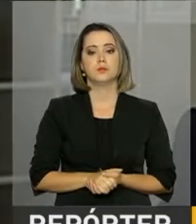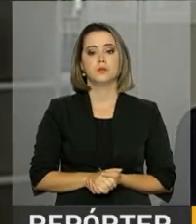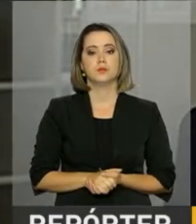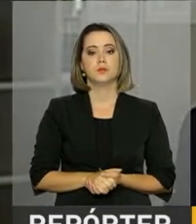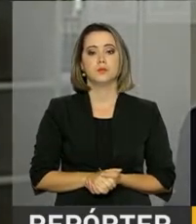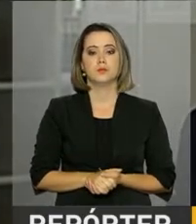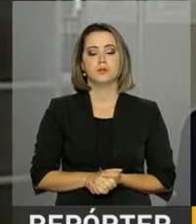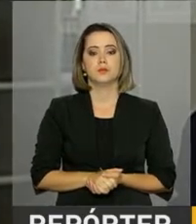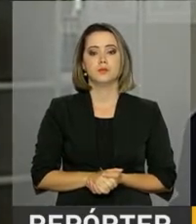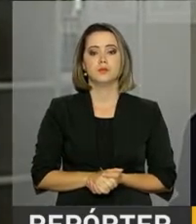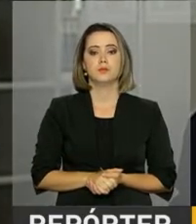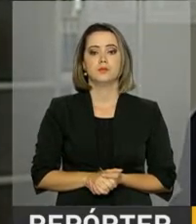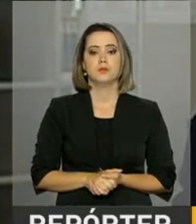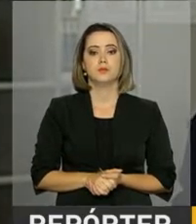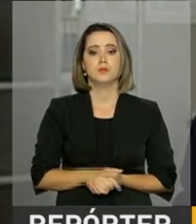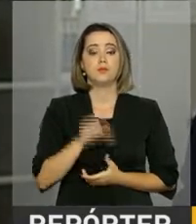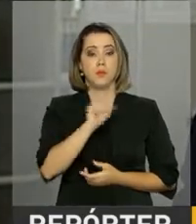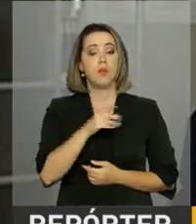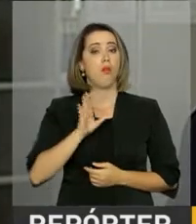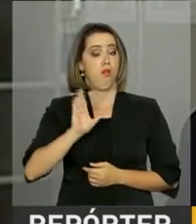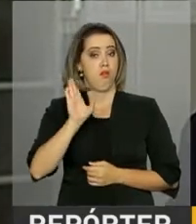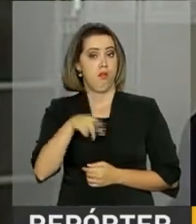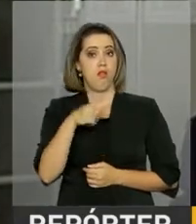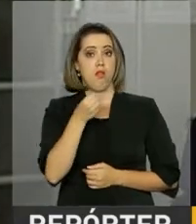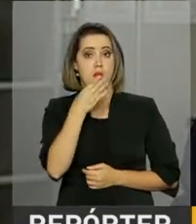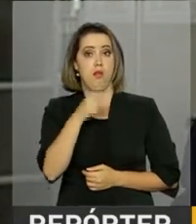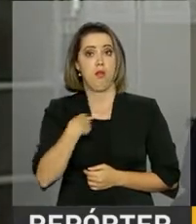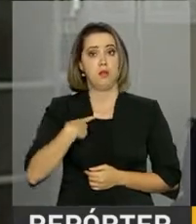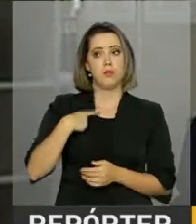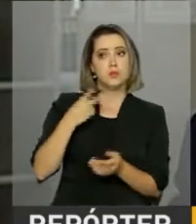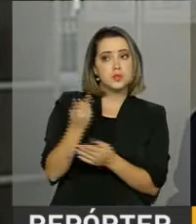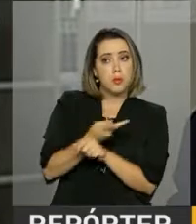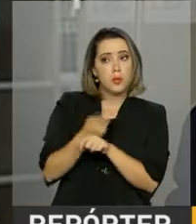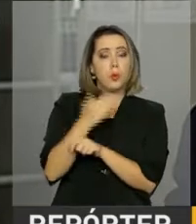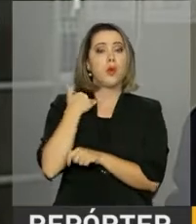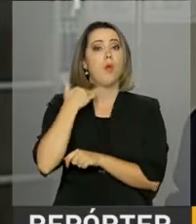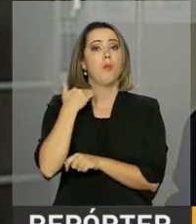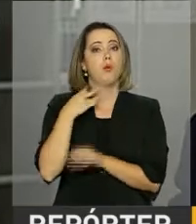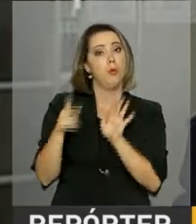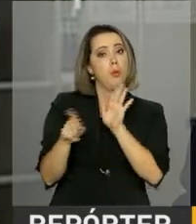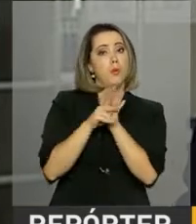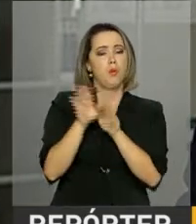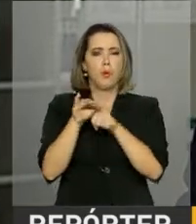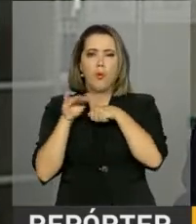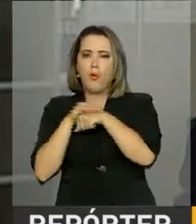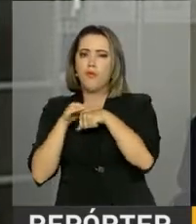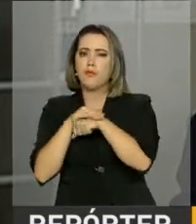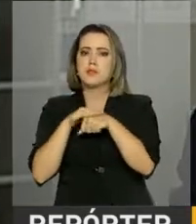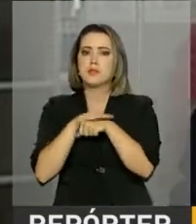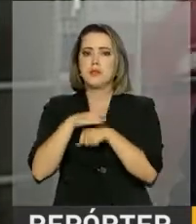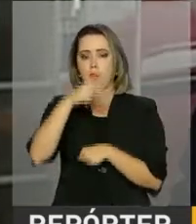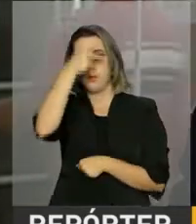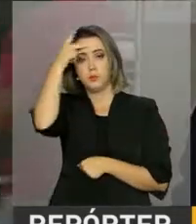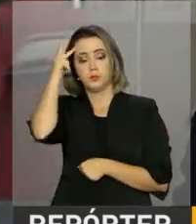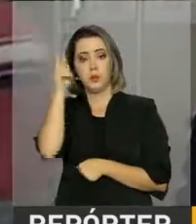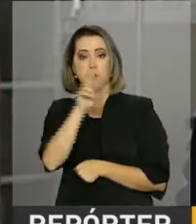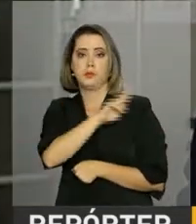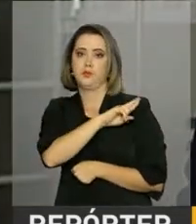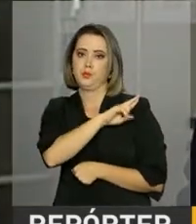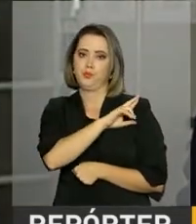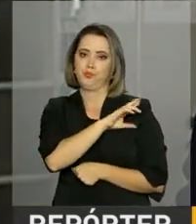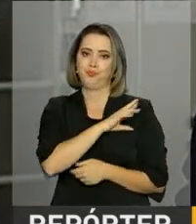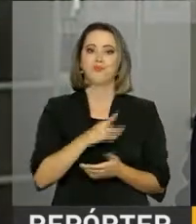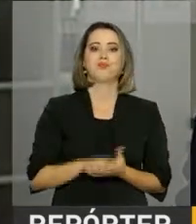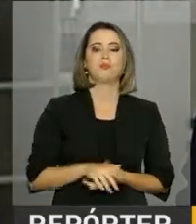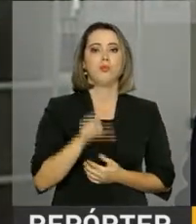bbc.com ponto br e vale a pena você procurar sua agência bancária e conversar com seu gerente para ver as